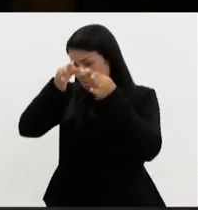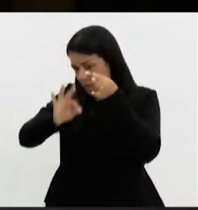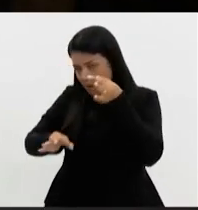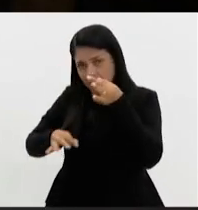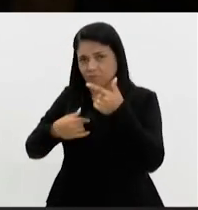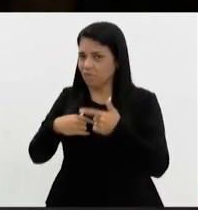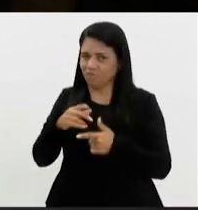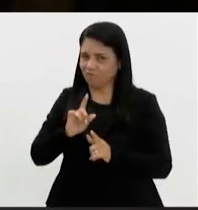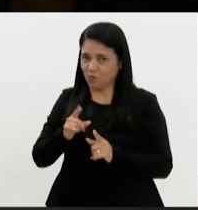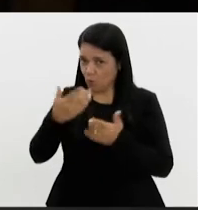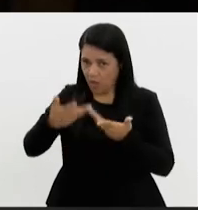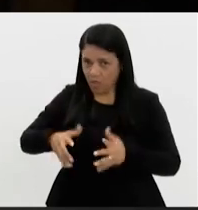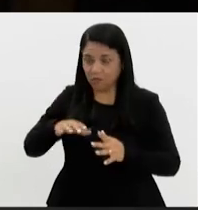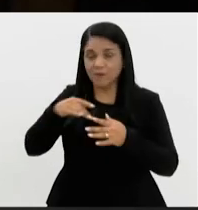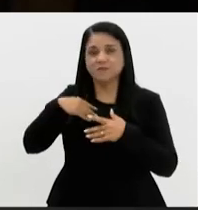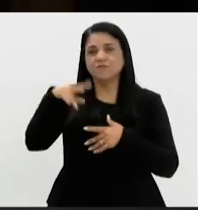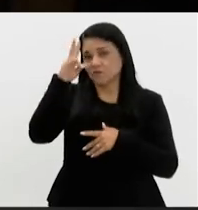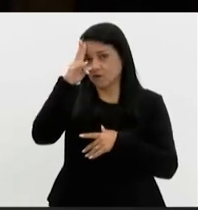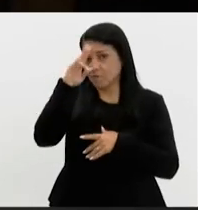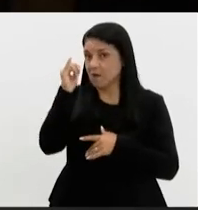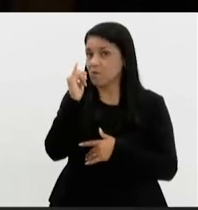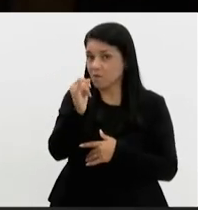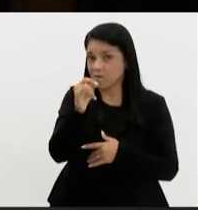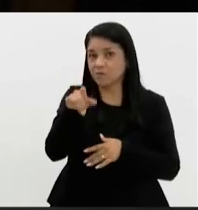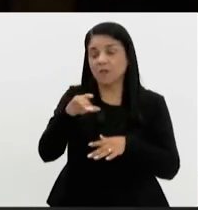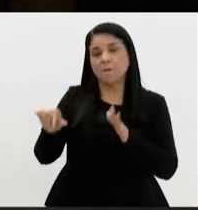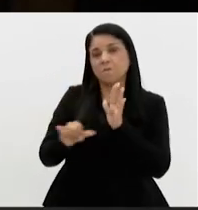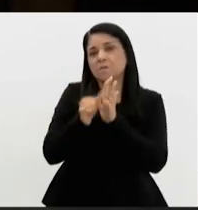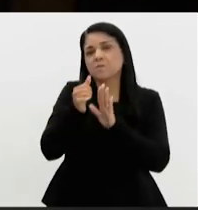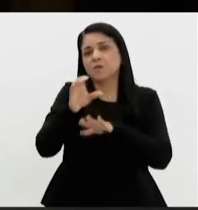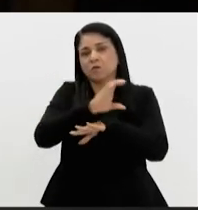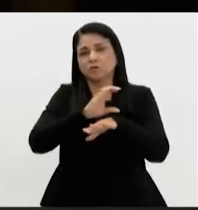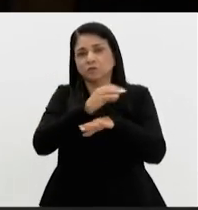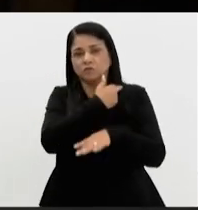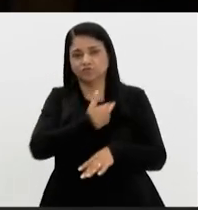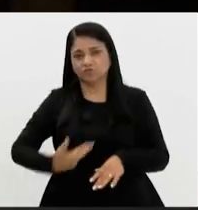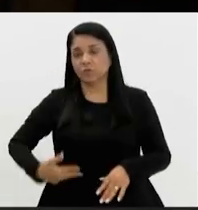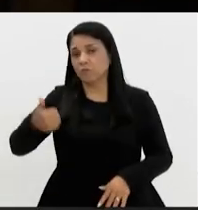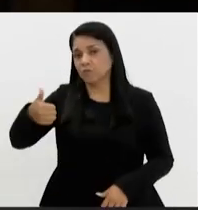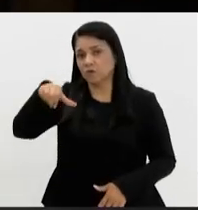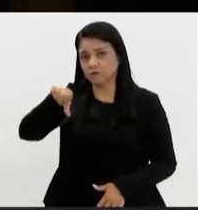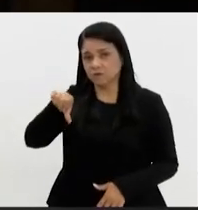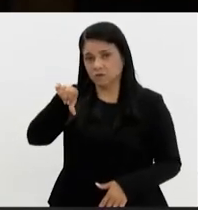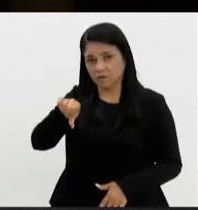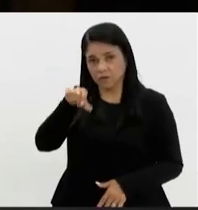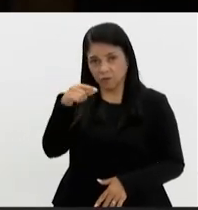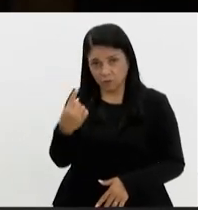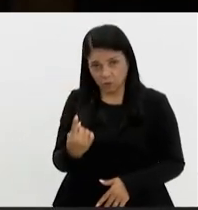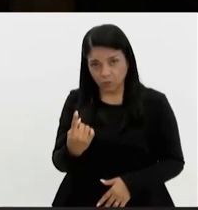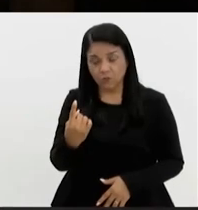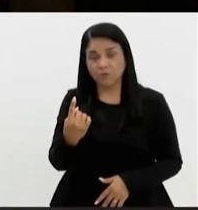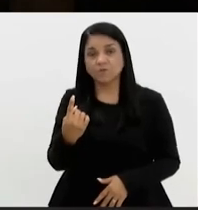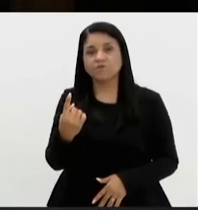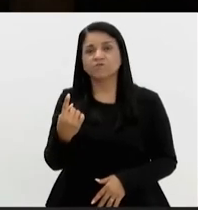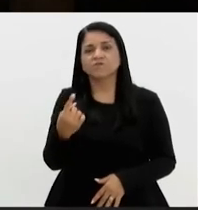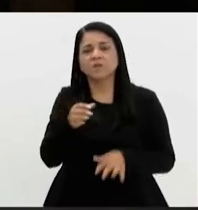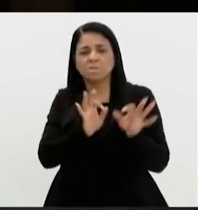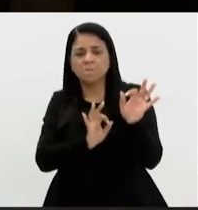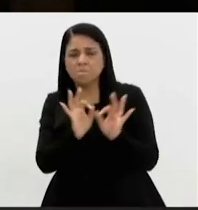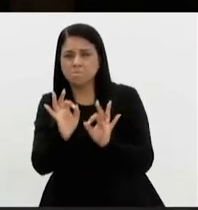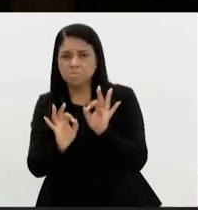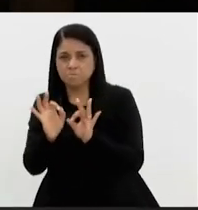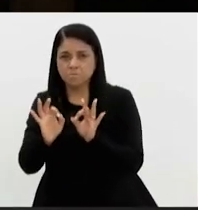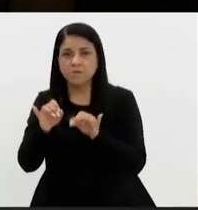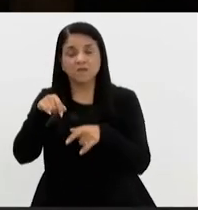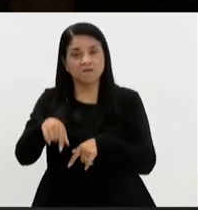lembrar que a primeira constituição republicana de 1891 elaborada eh